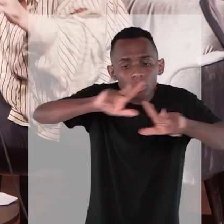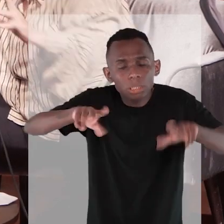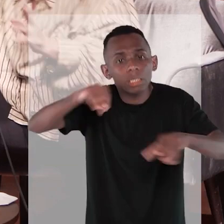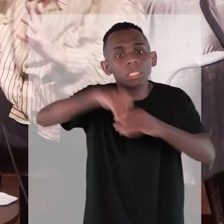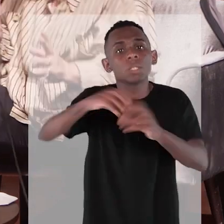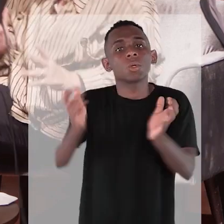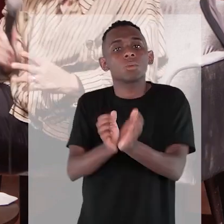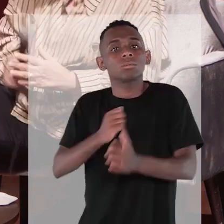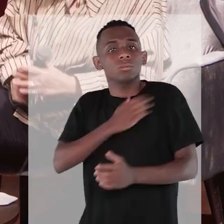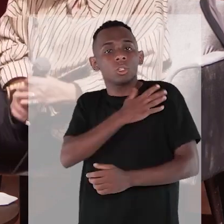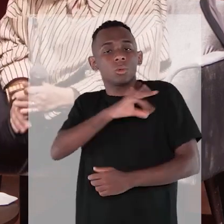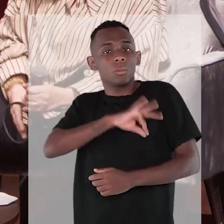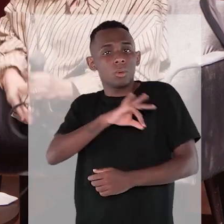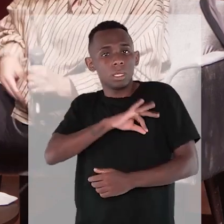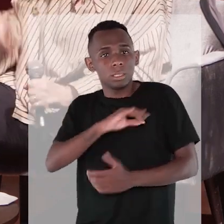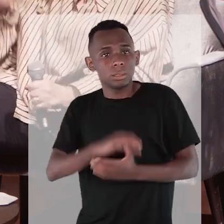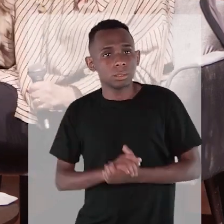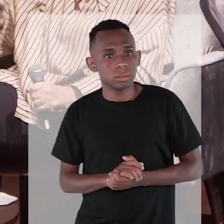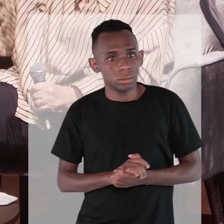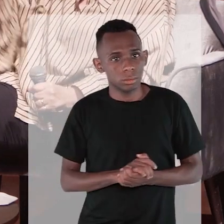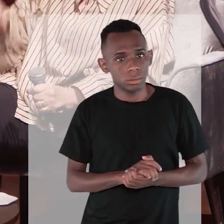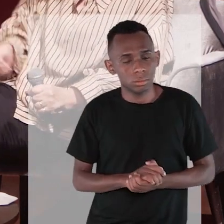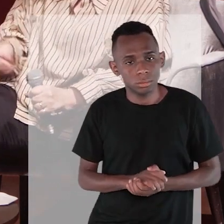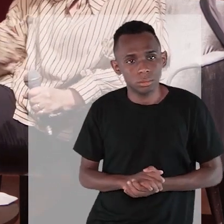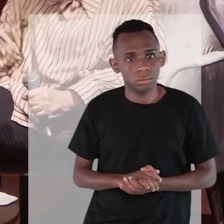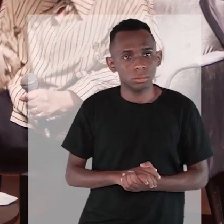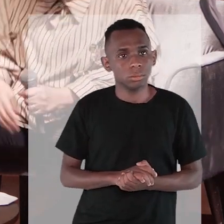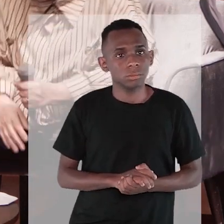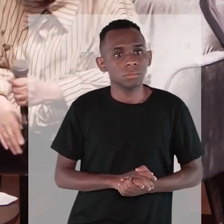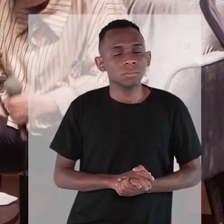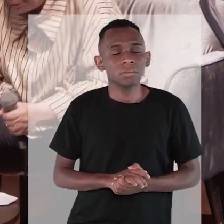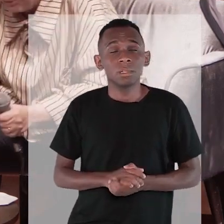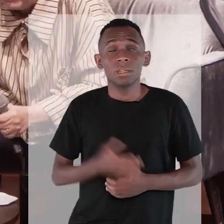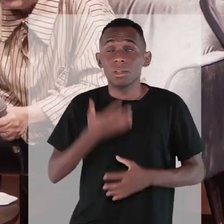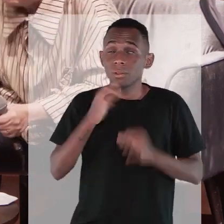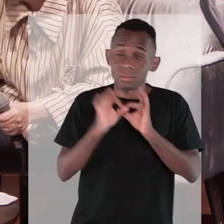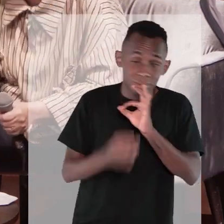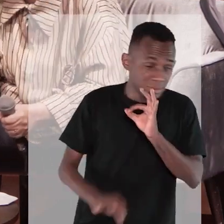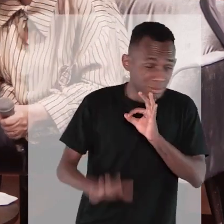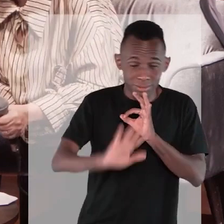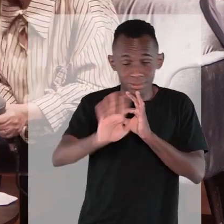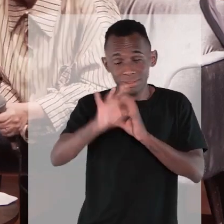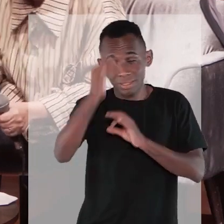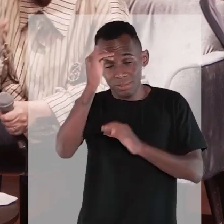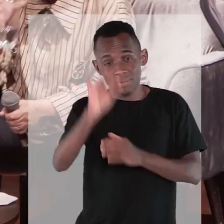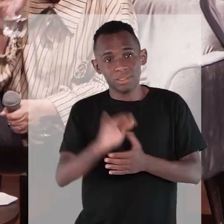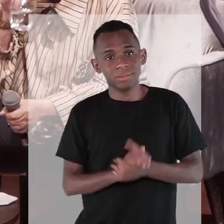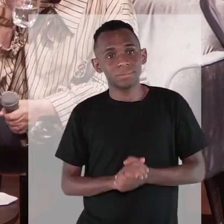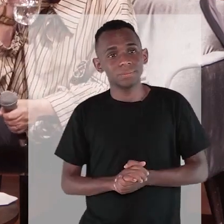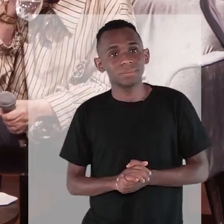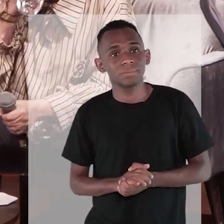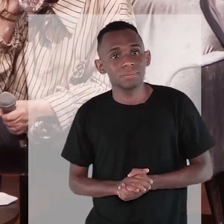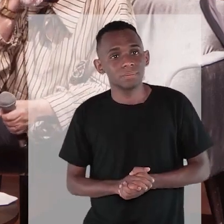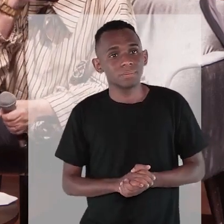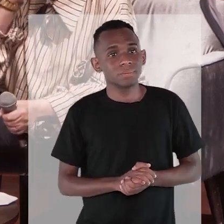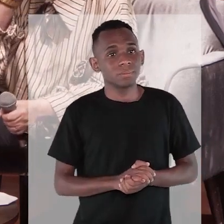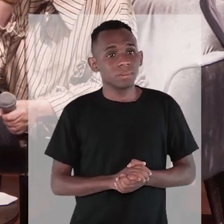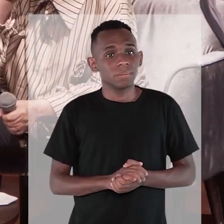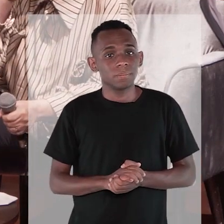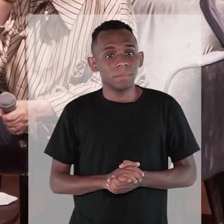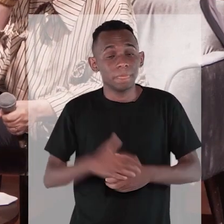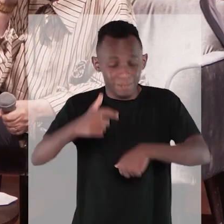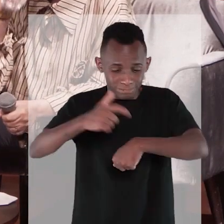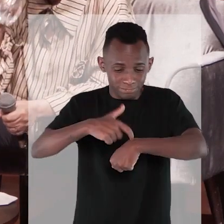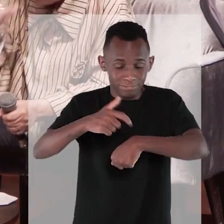Então... O convidado, Nilton Binotto, assume novamente a palavra. Bom, chegamos então